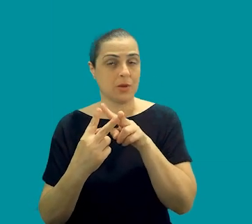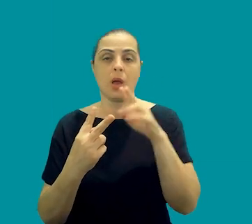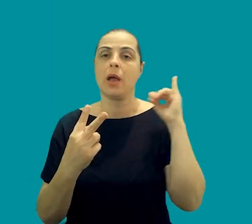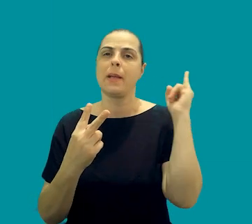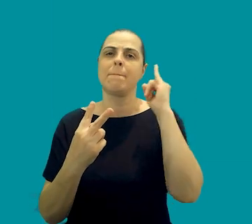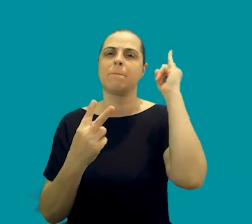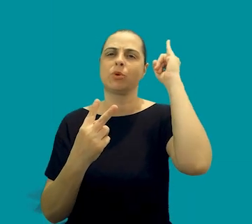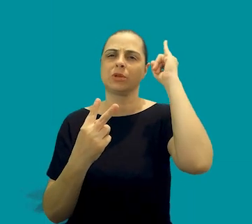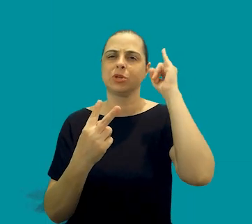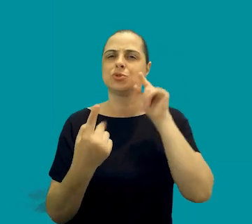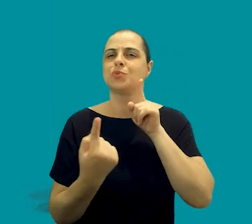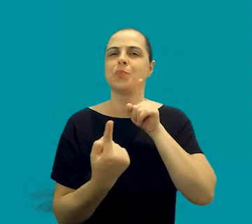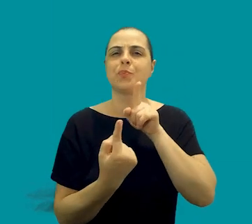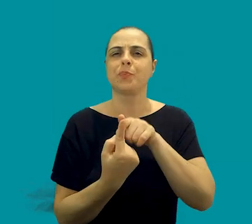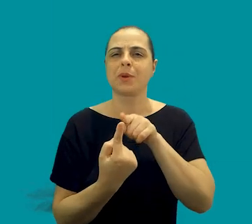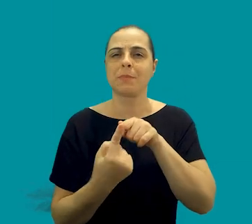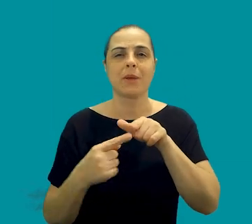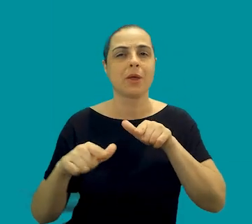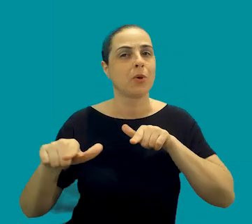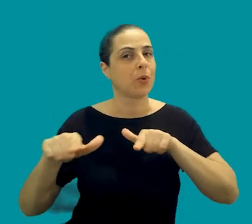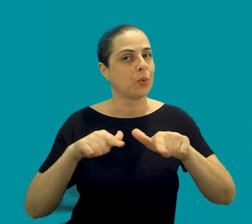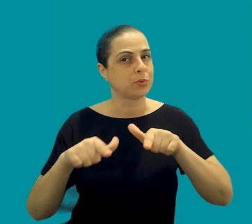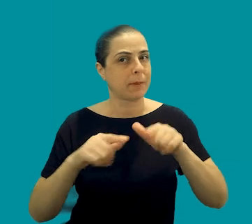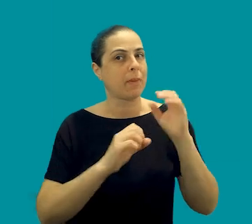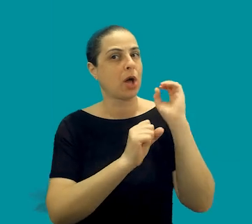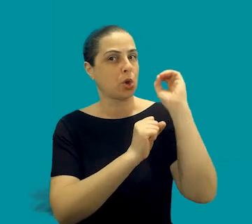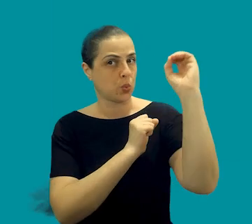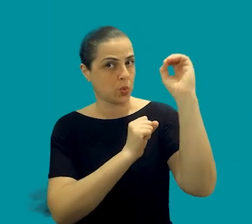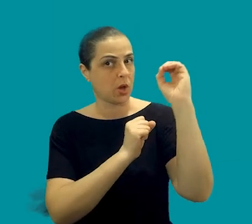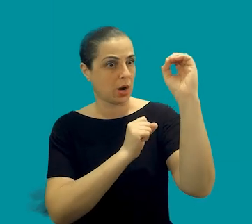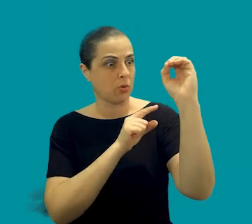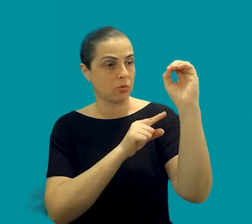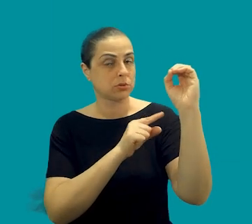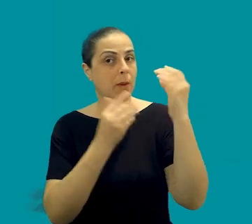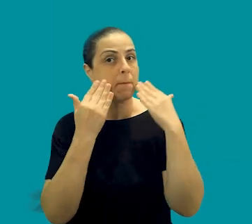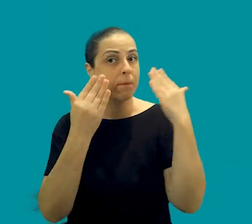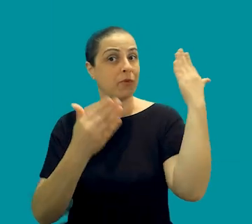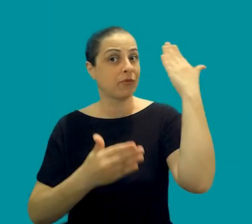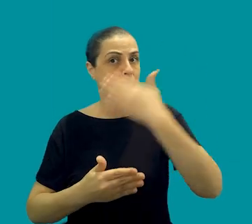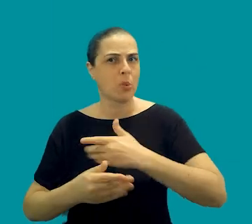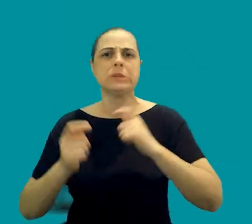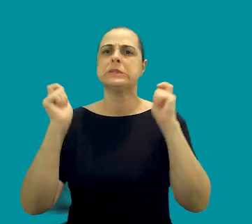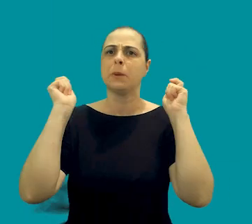pontos muito importantes. Primeiro, assim, o trabalho de vocês mostra que é